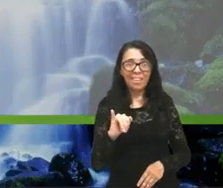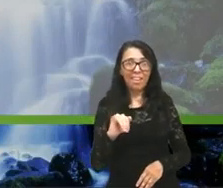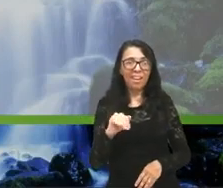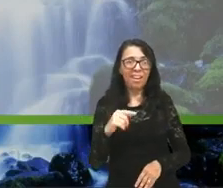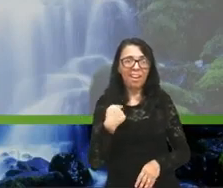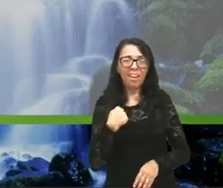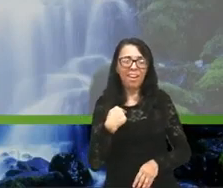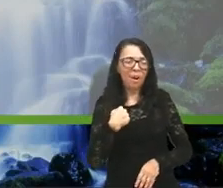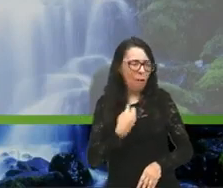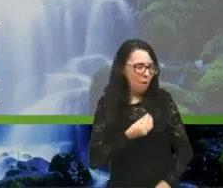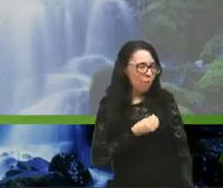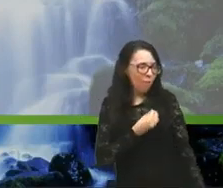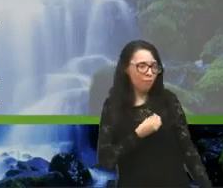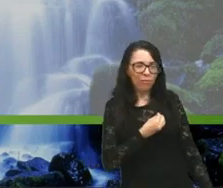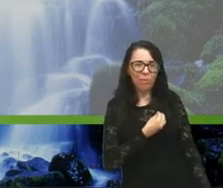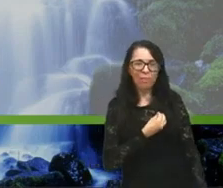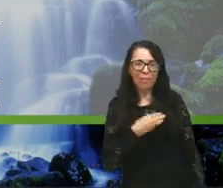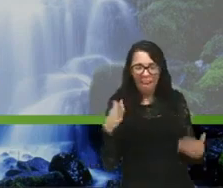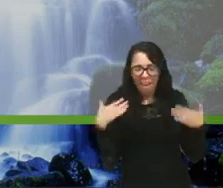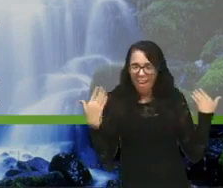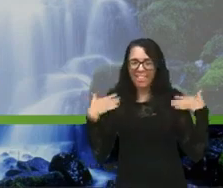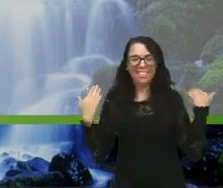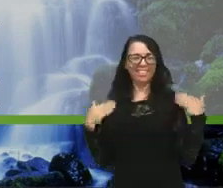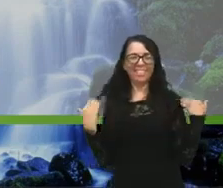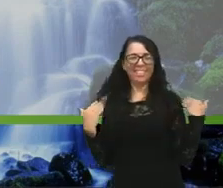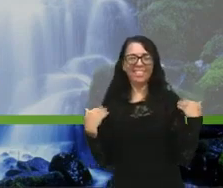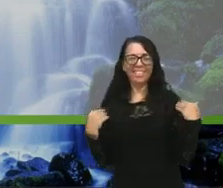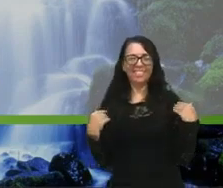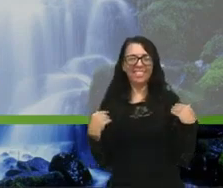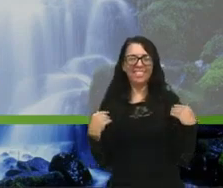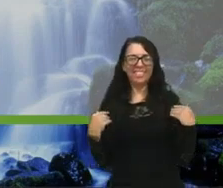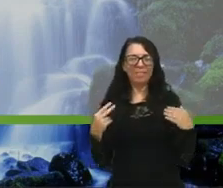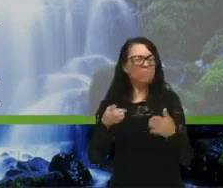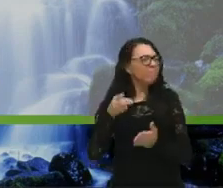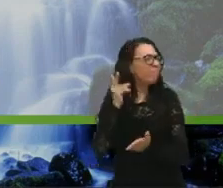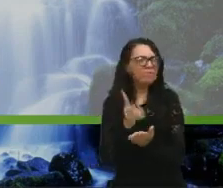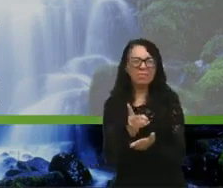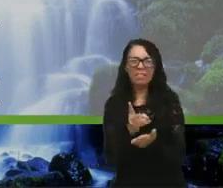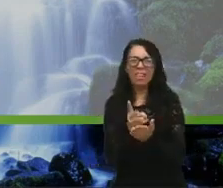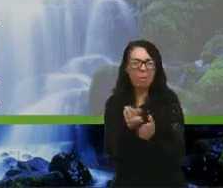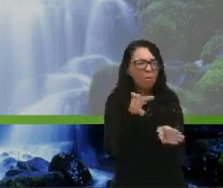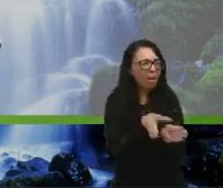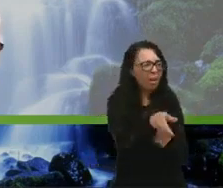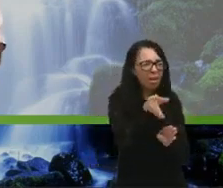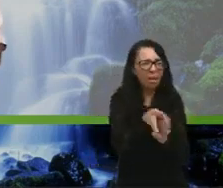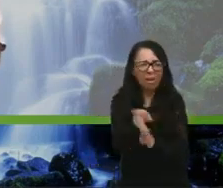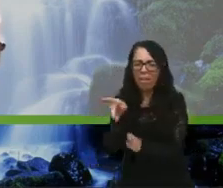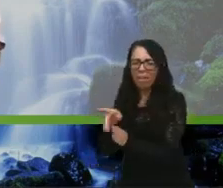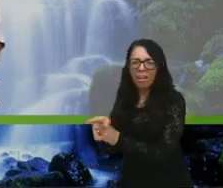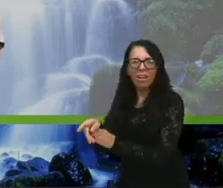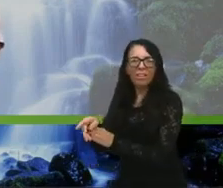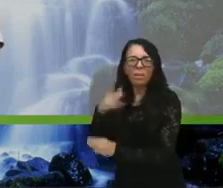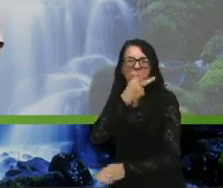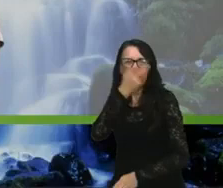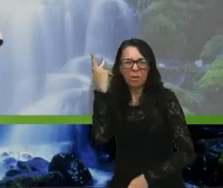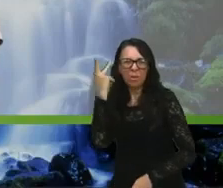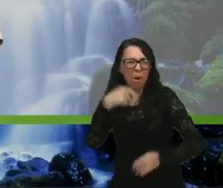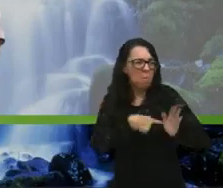você vive no Espírito, se você permite que o Espírito Santo guie seus passos, porque os piedosos